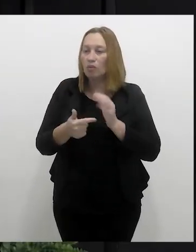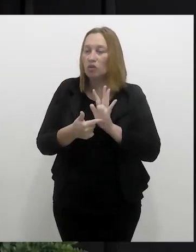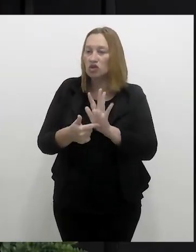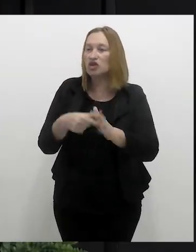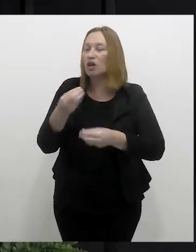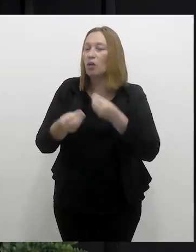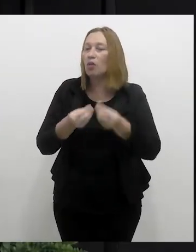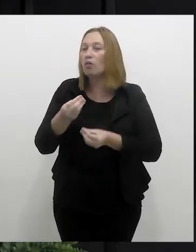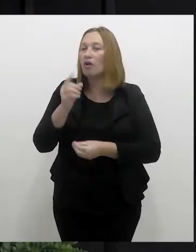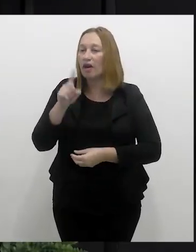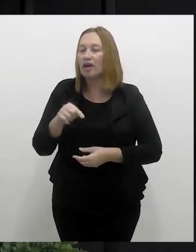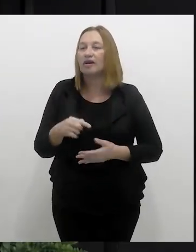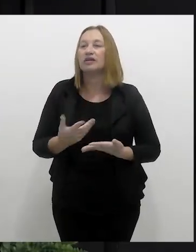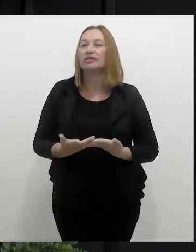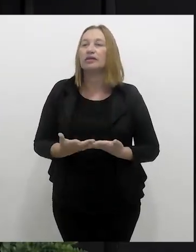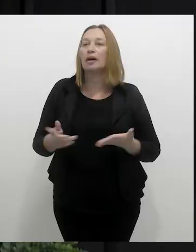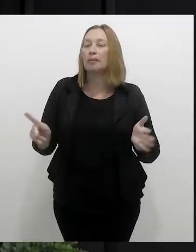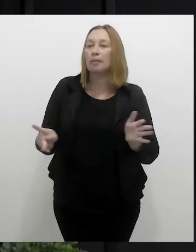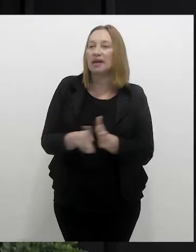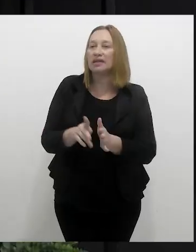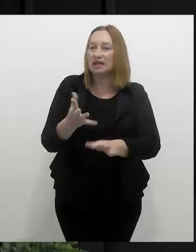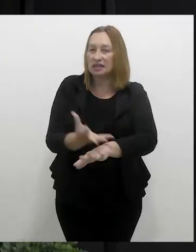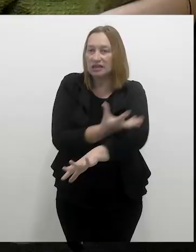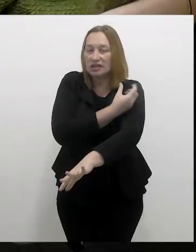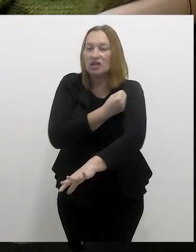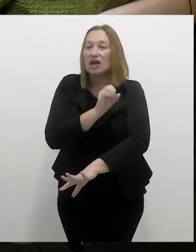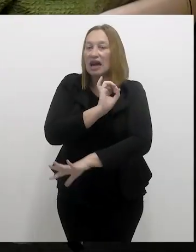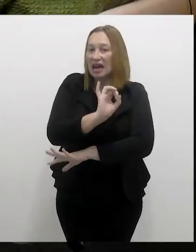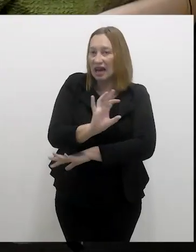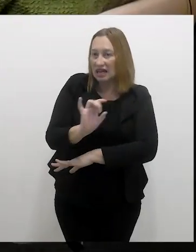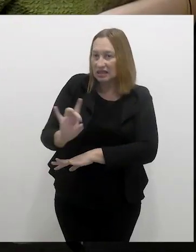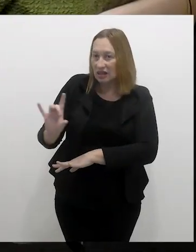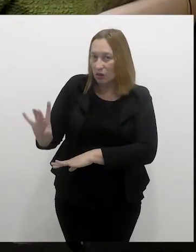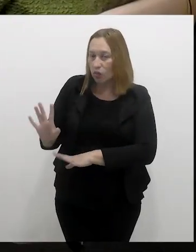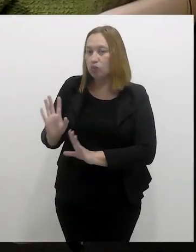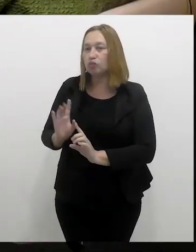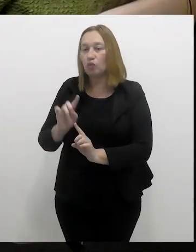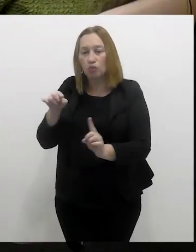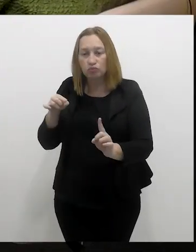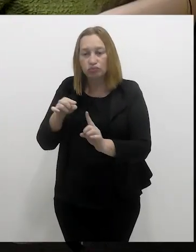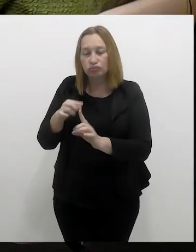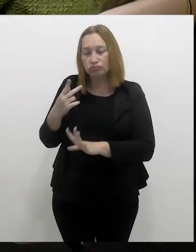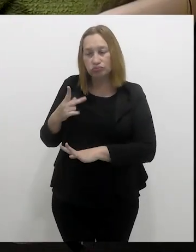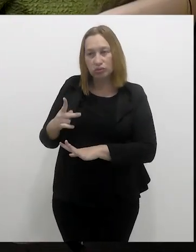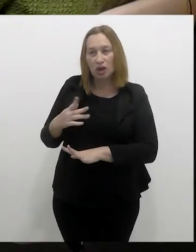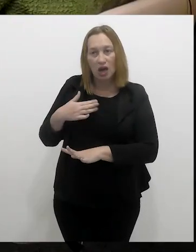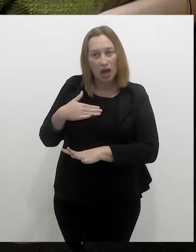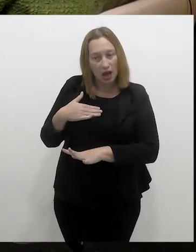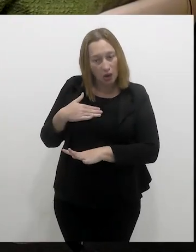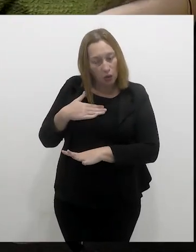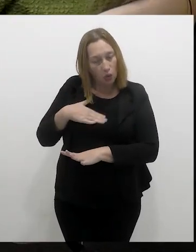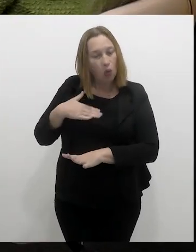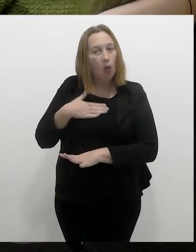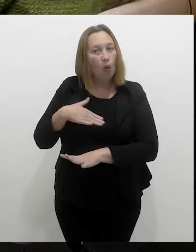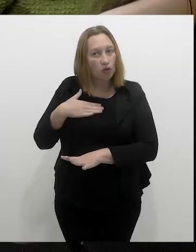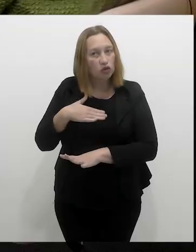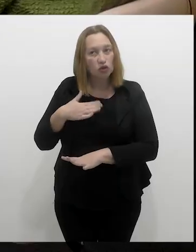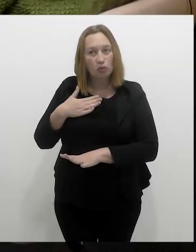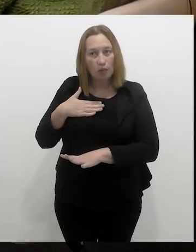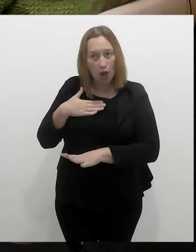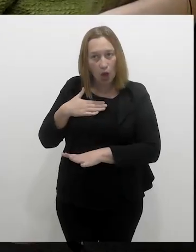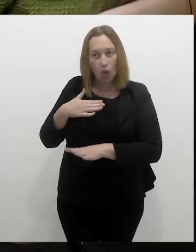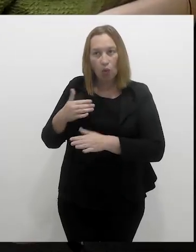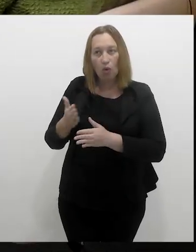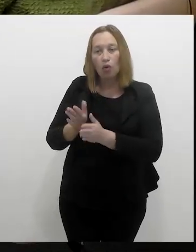funciona faz parte do encantamento. Claro. Eu acho que cada um tem a sua rotina. Eu